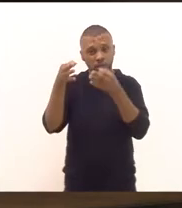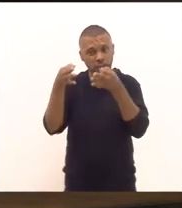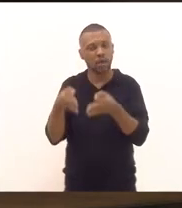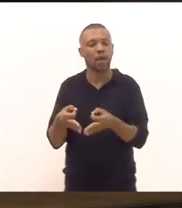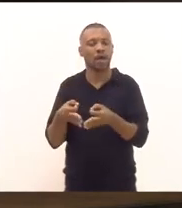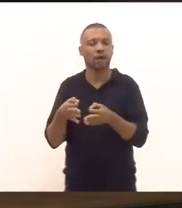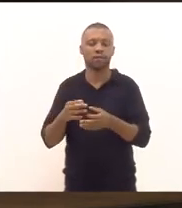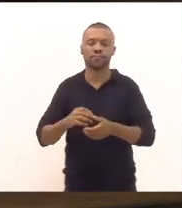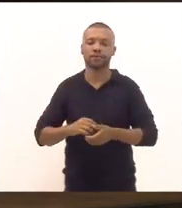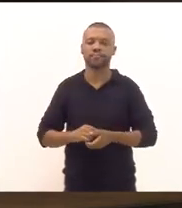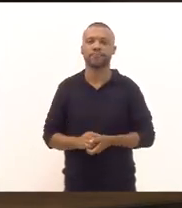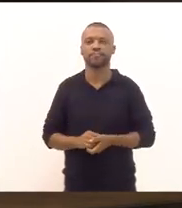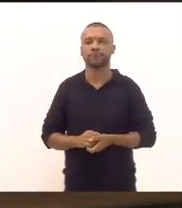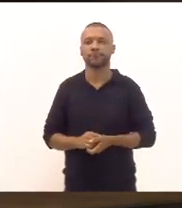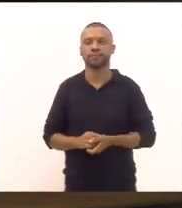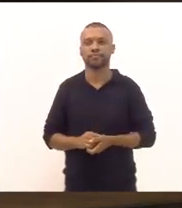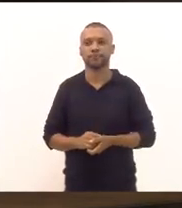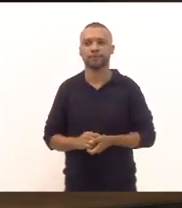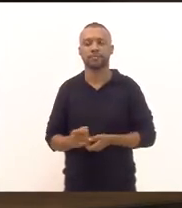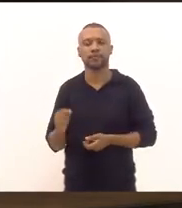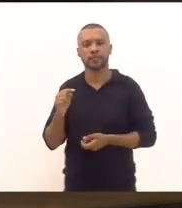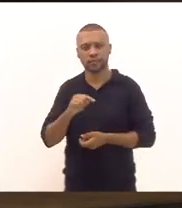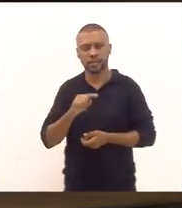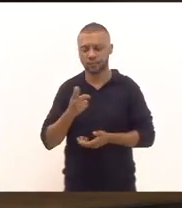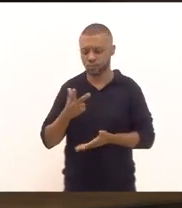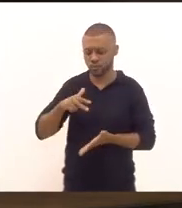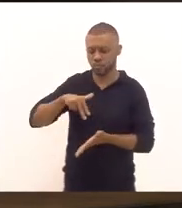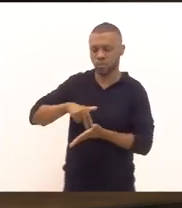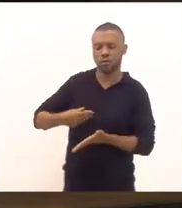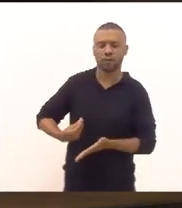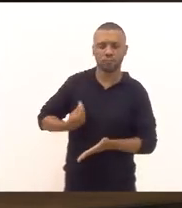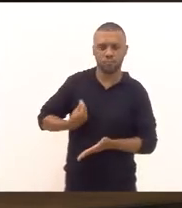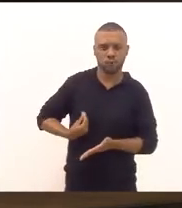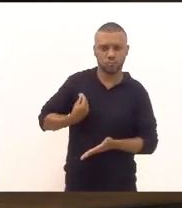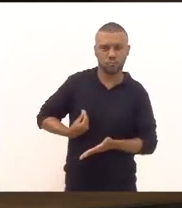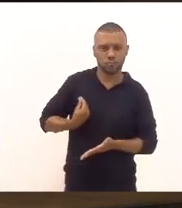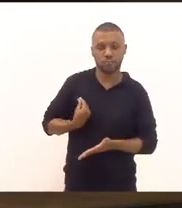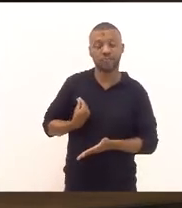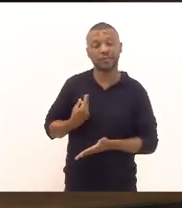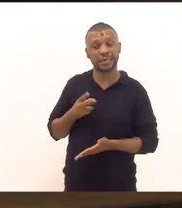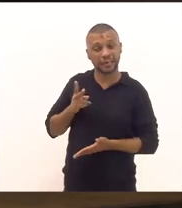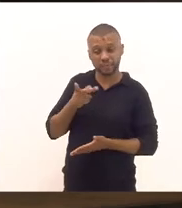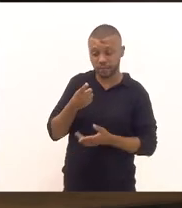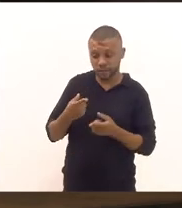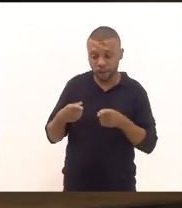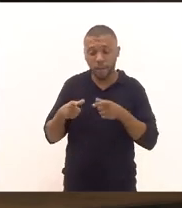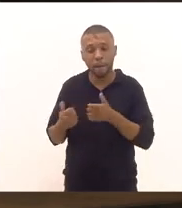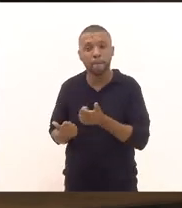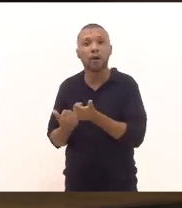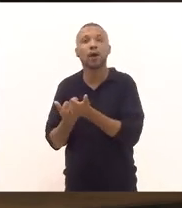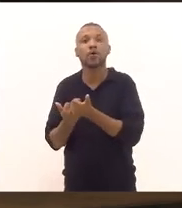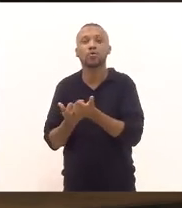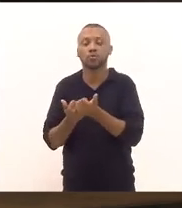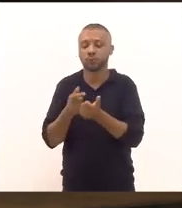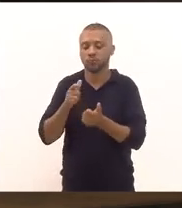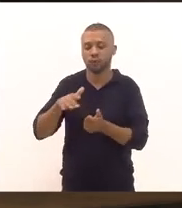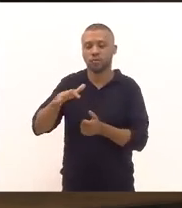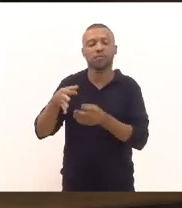certo e ele esteve tem Estado está e estará do lado certo